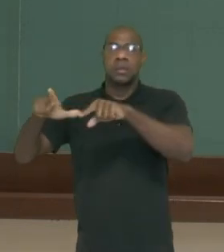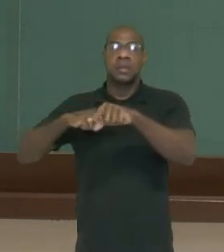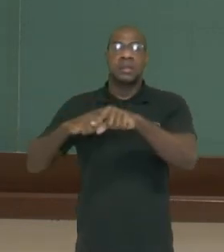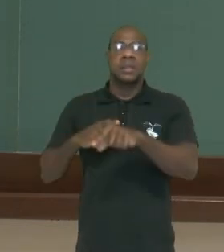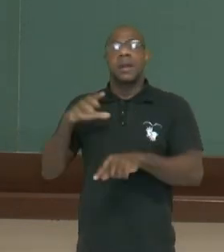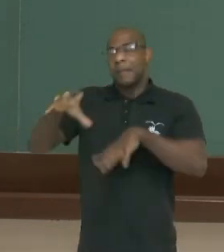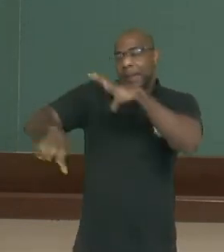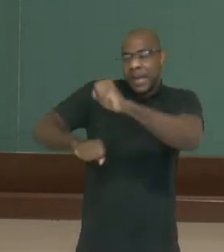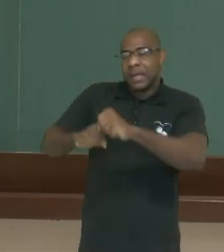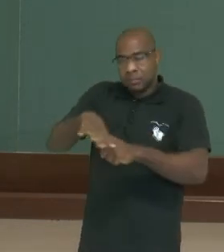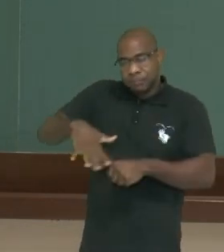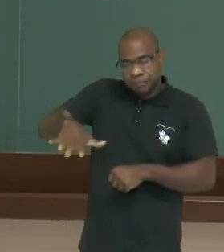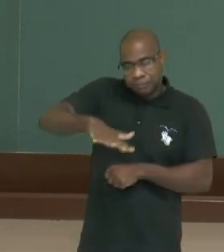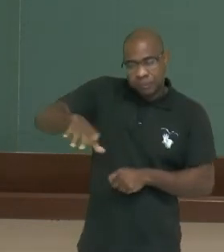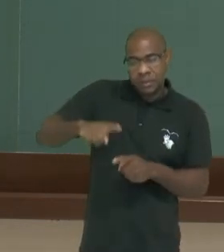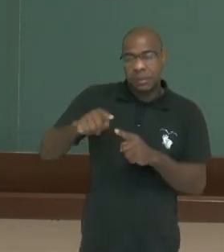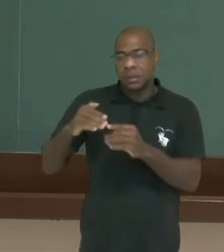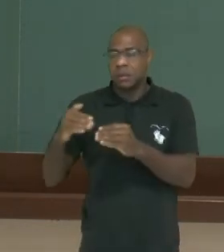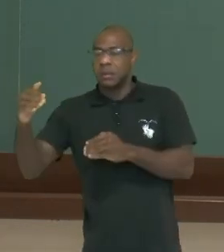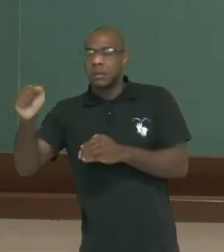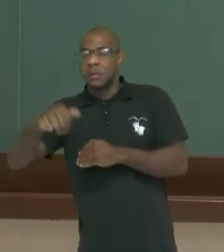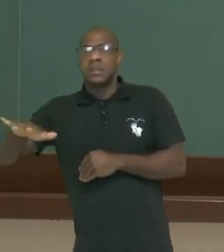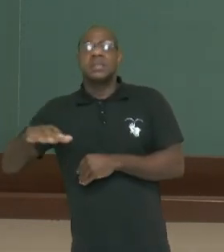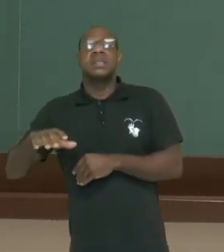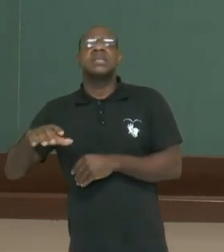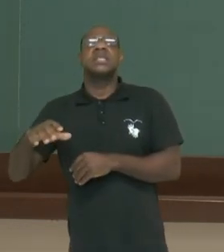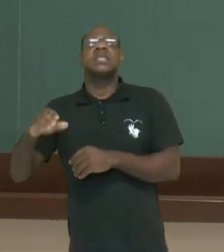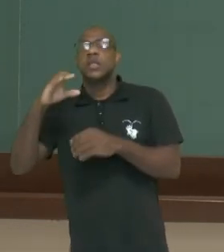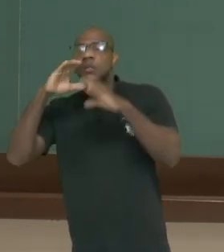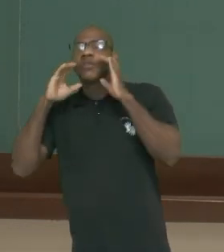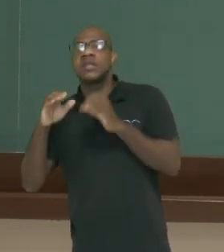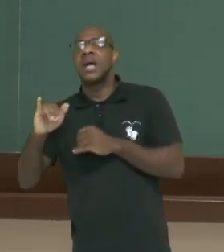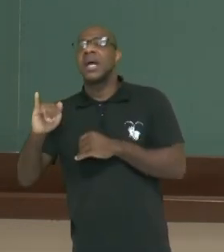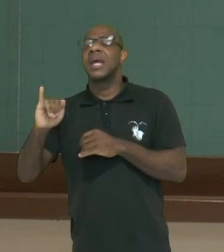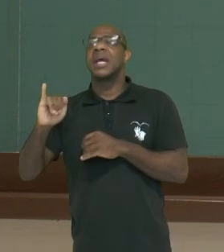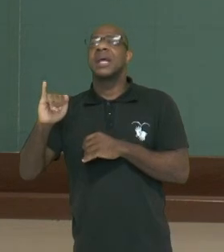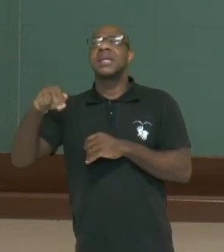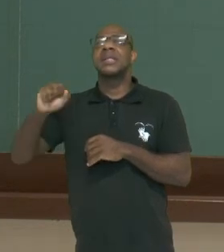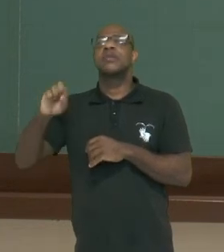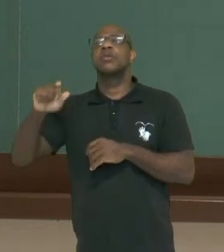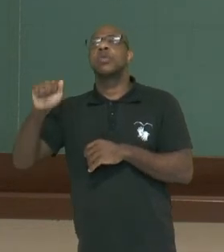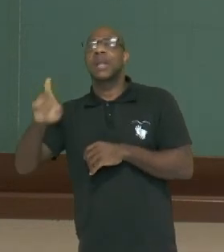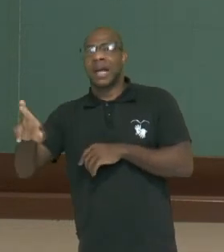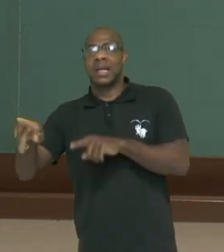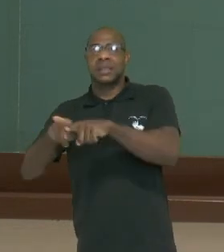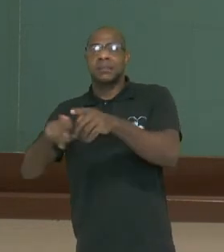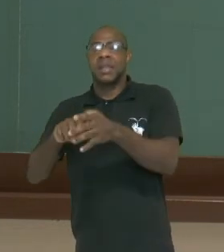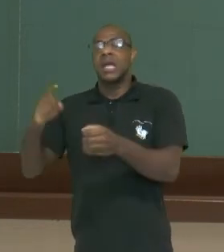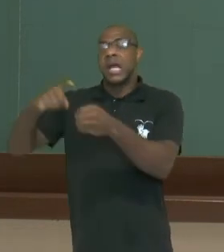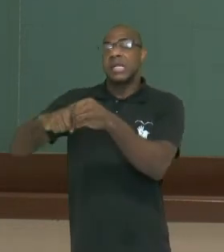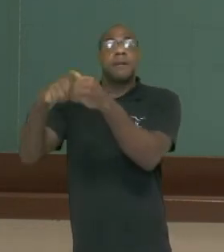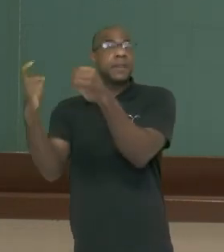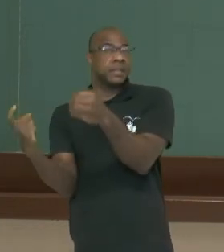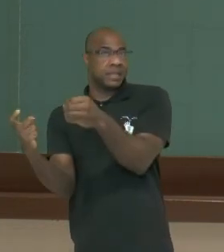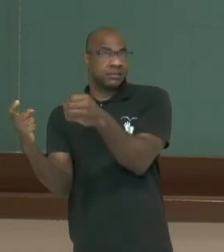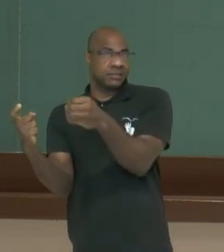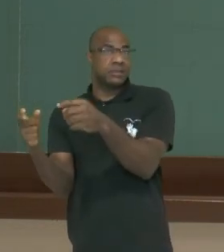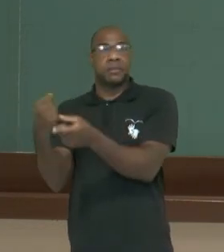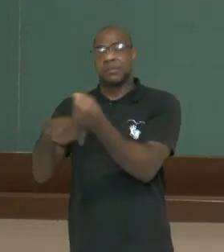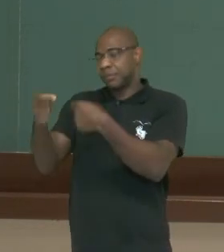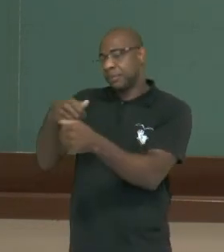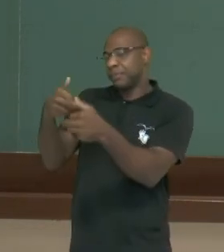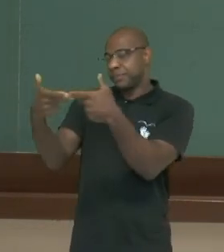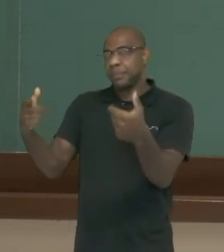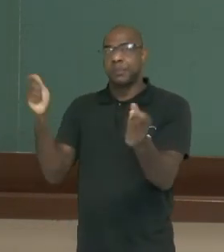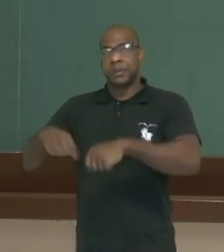aspecto territorial, e uma China insular bem mais independente e sólida no sentido econômico que